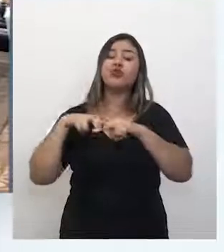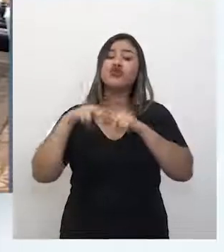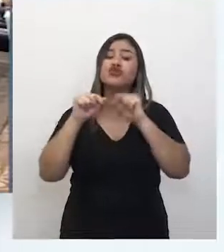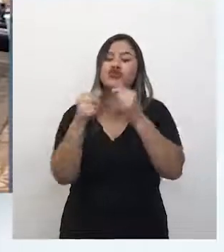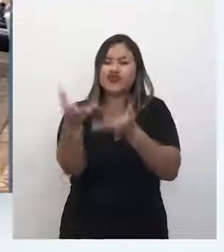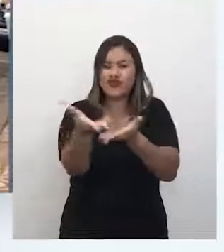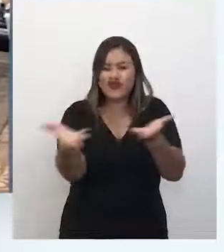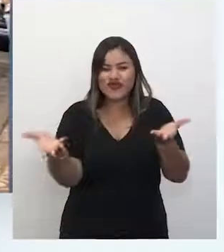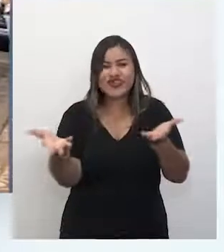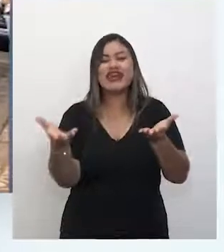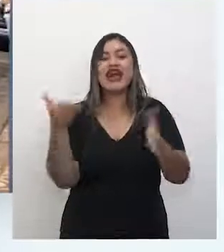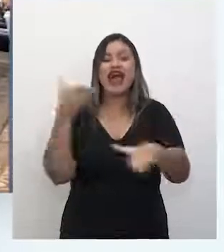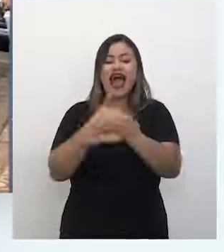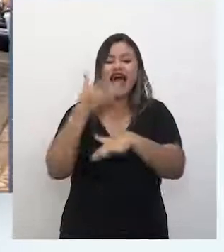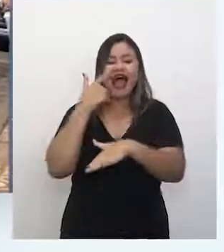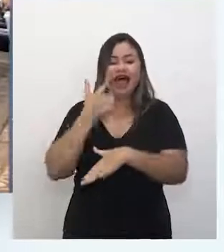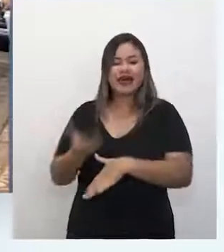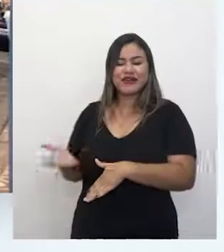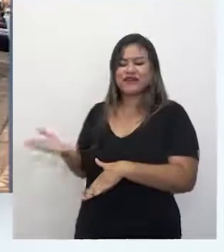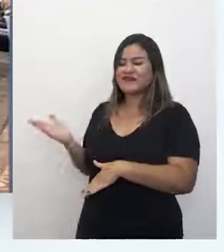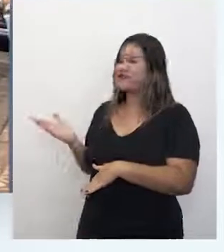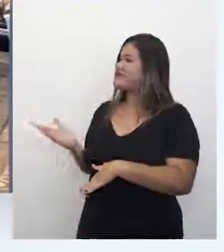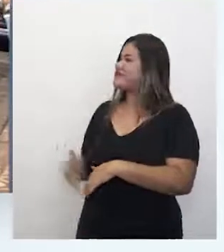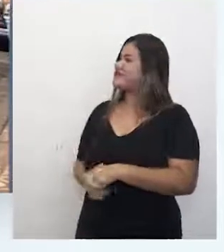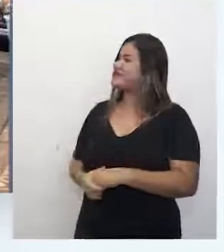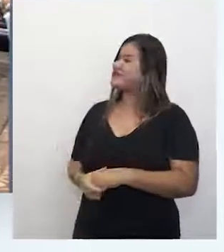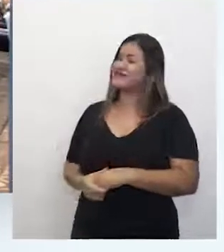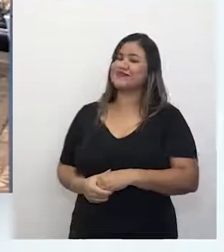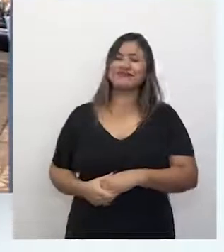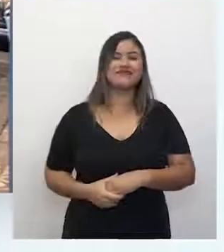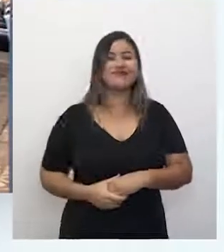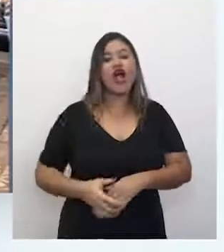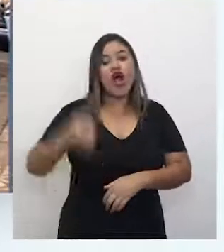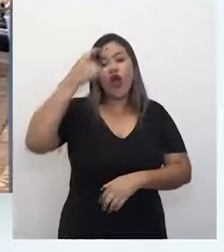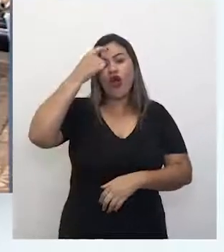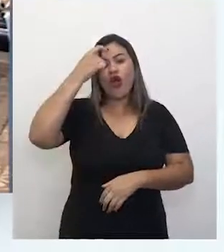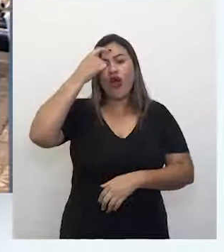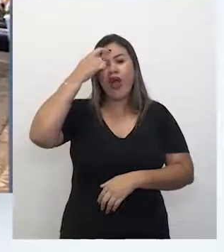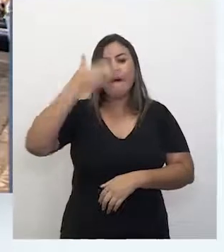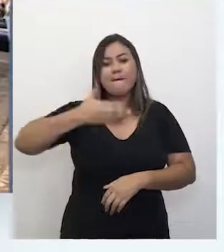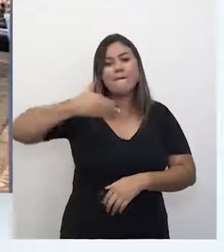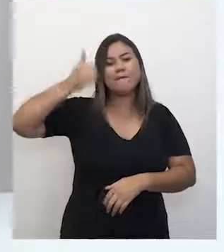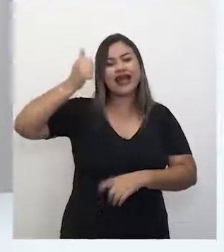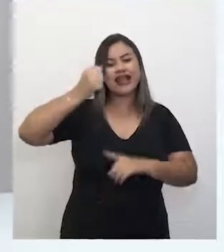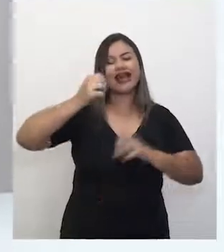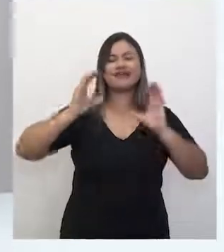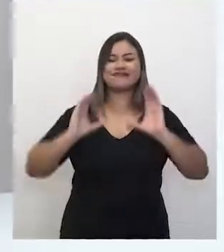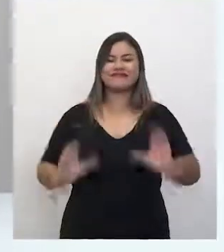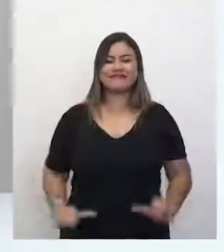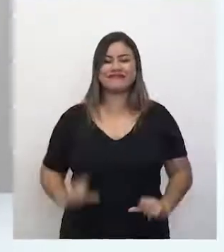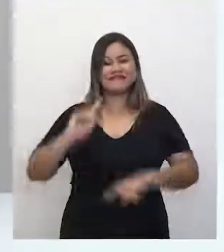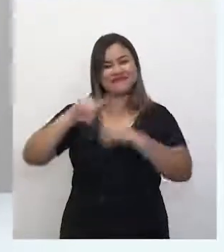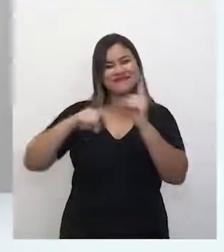convite de você acessar o canal Politize, por uma nova consciência cidadã. Até mais!